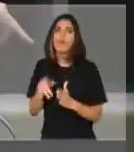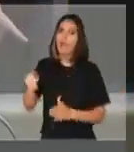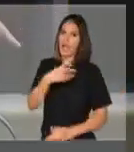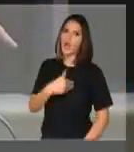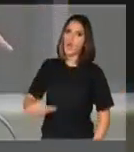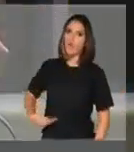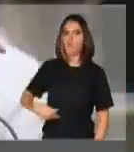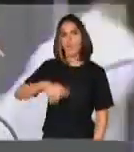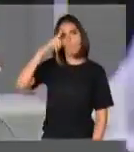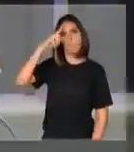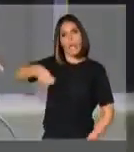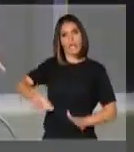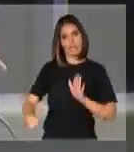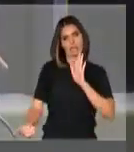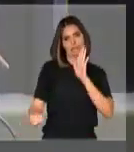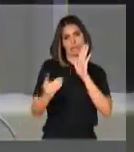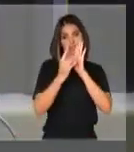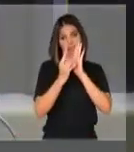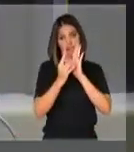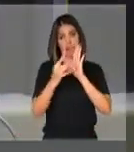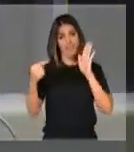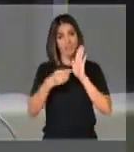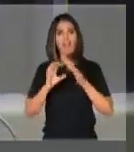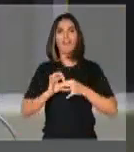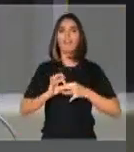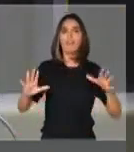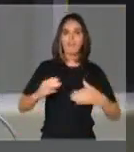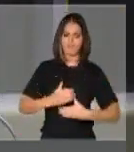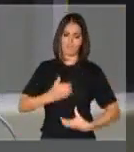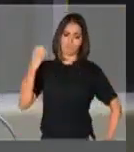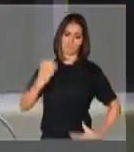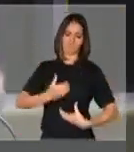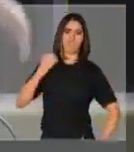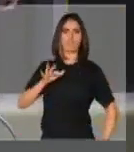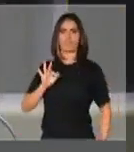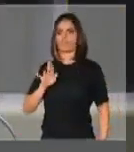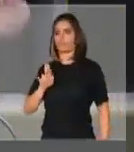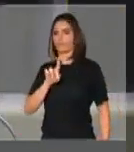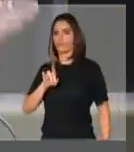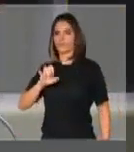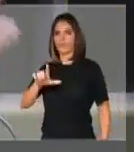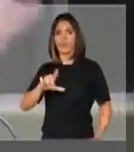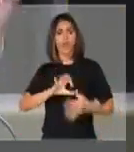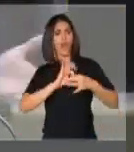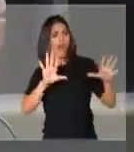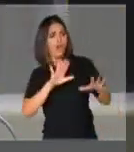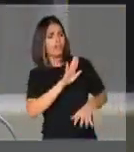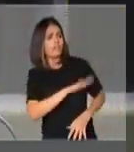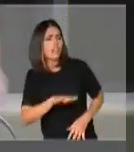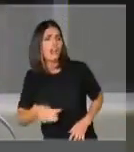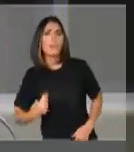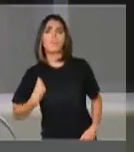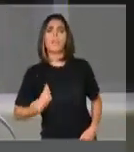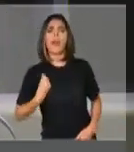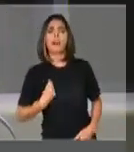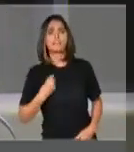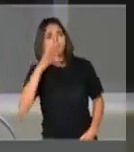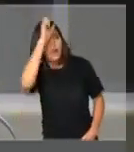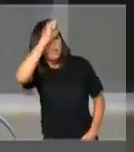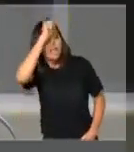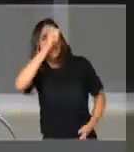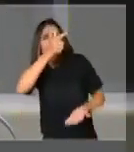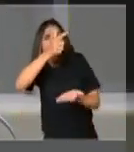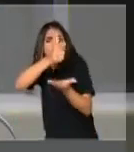governo editar um decreto que libera fuzil, que autoriza criança a participar de aula de